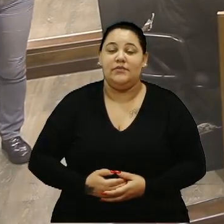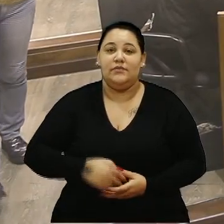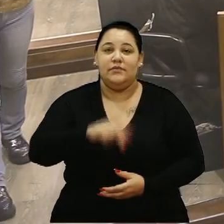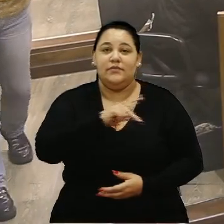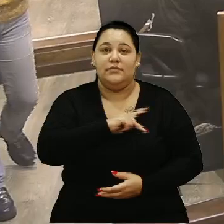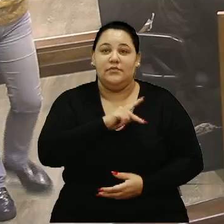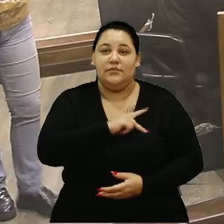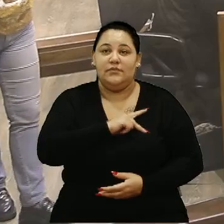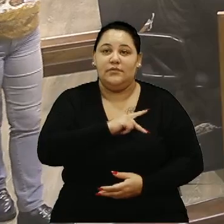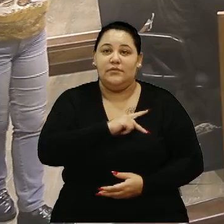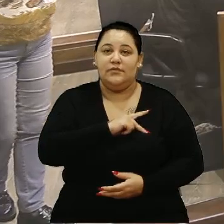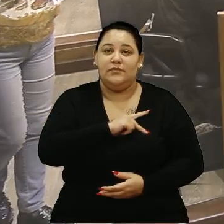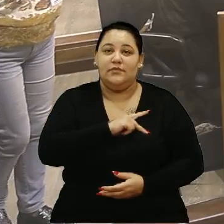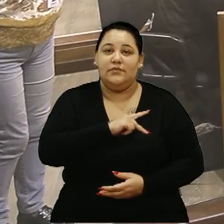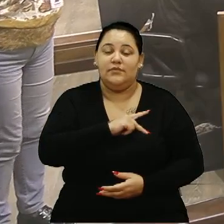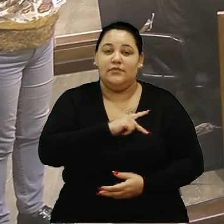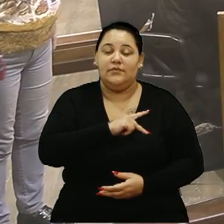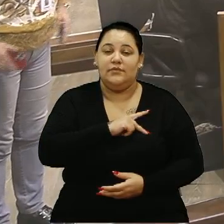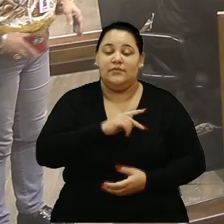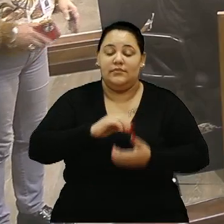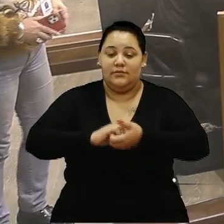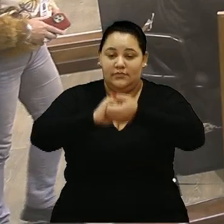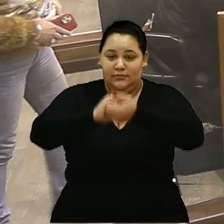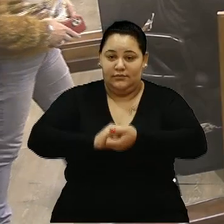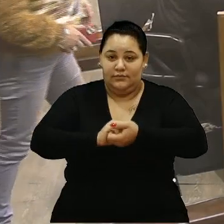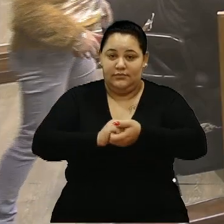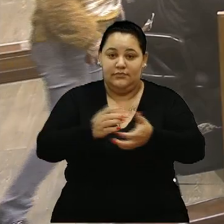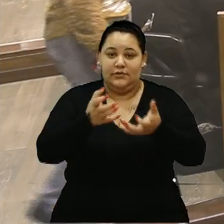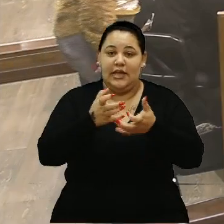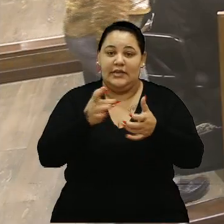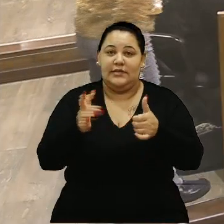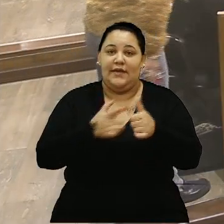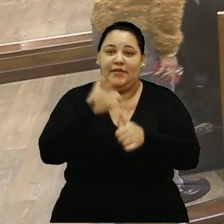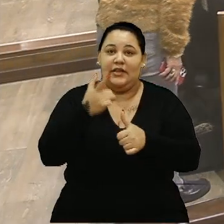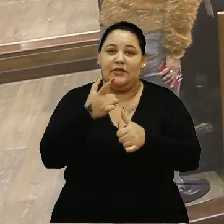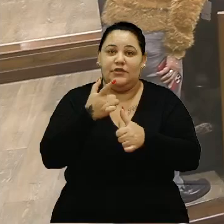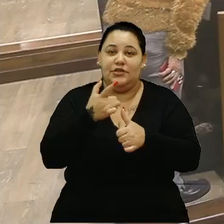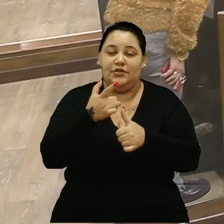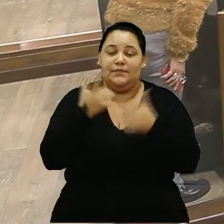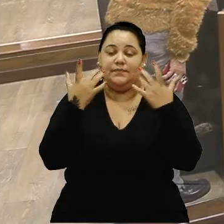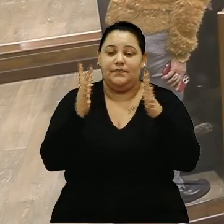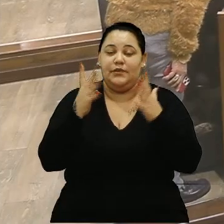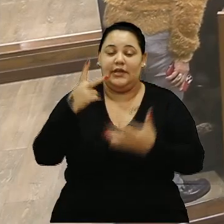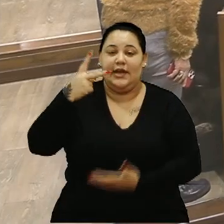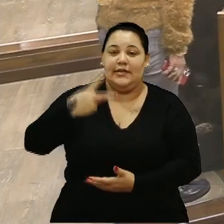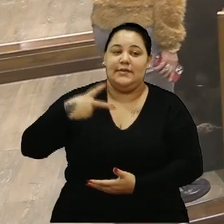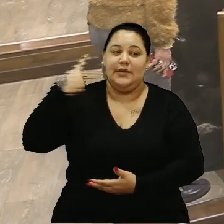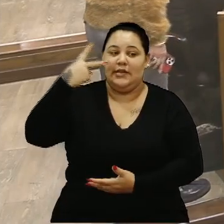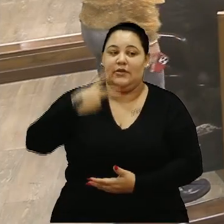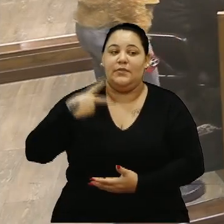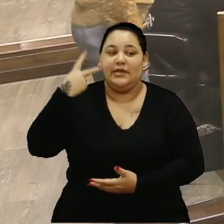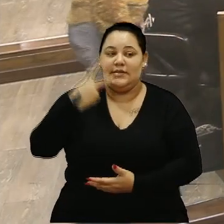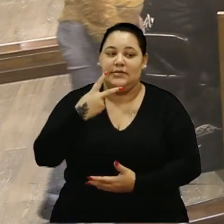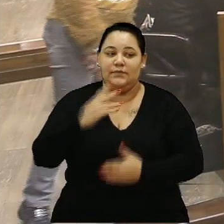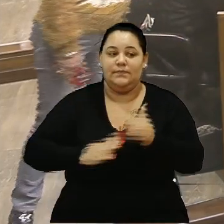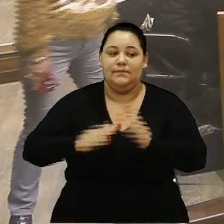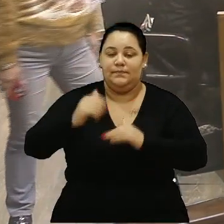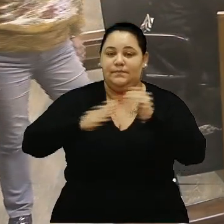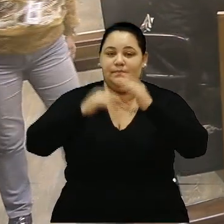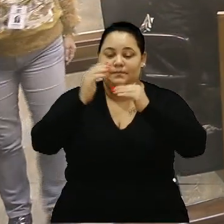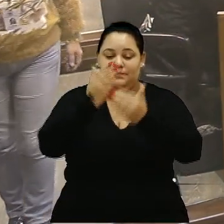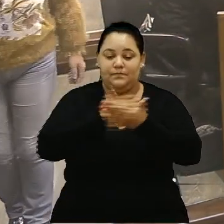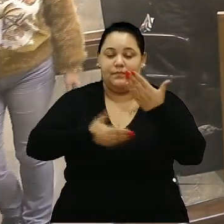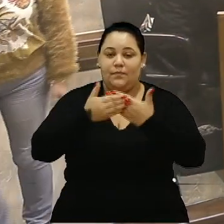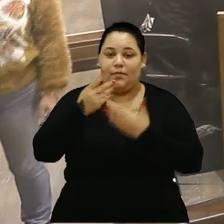Presidente, meus cumprimentos. Queria primeiro parabenizar a vereadora Roses pelo trabalho desenvolvido junto da PEN e todas as demais